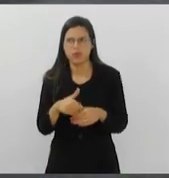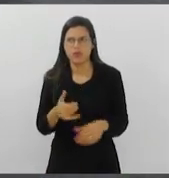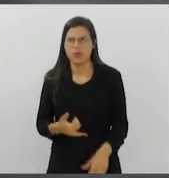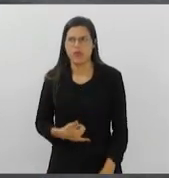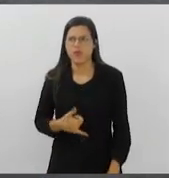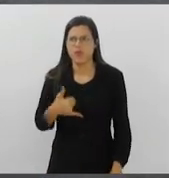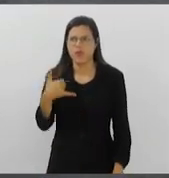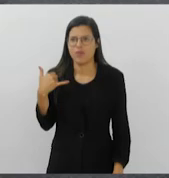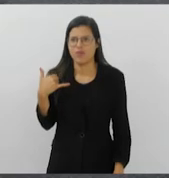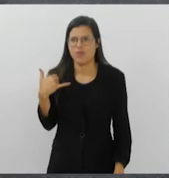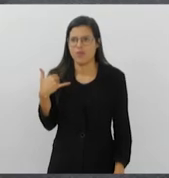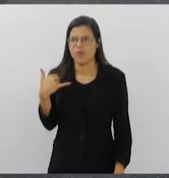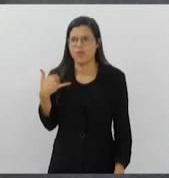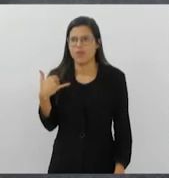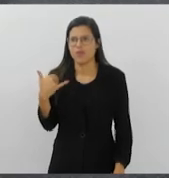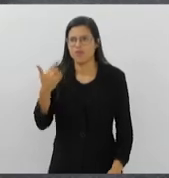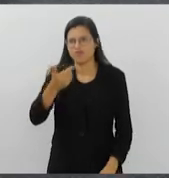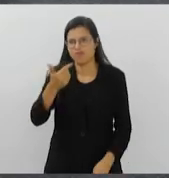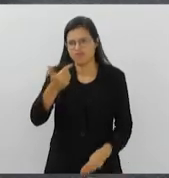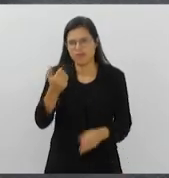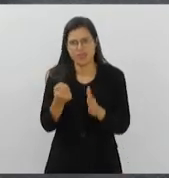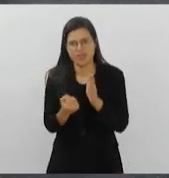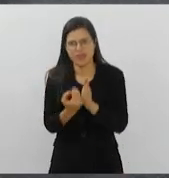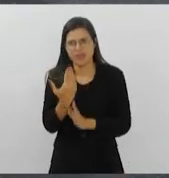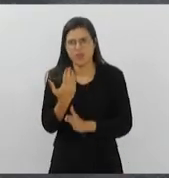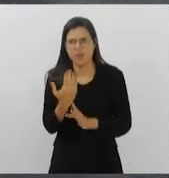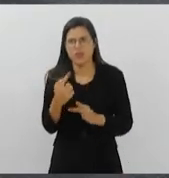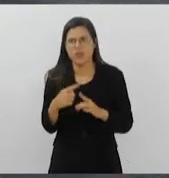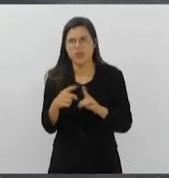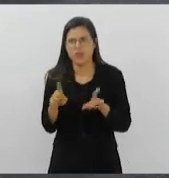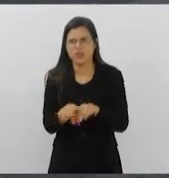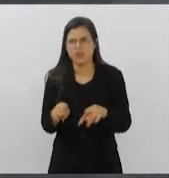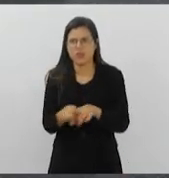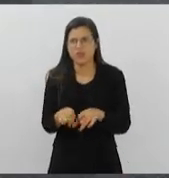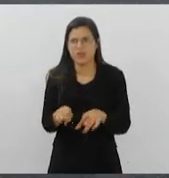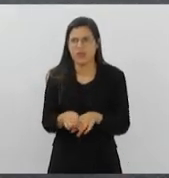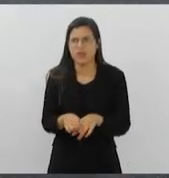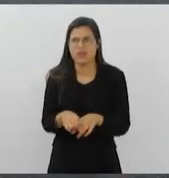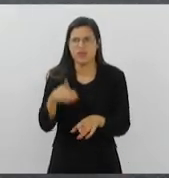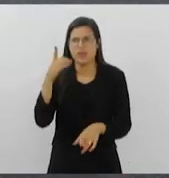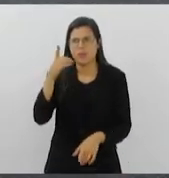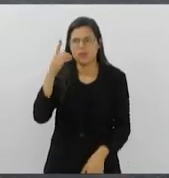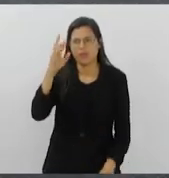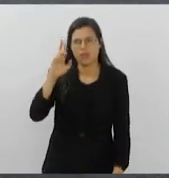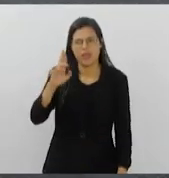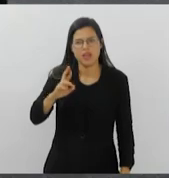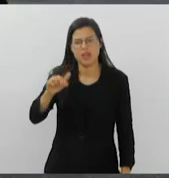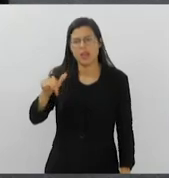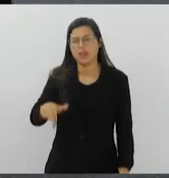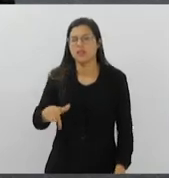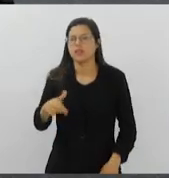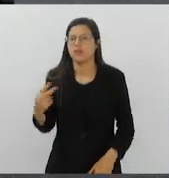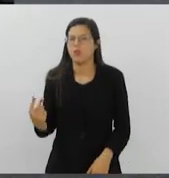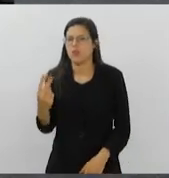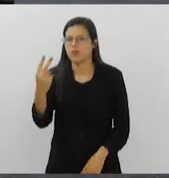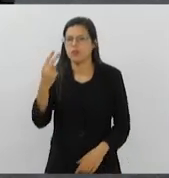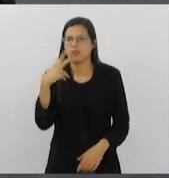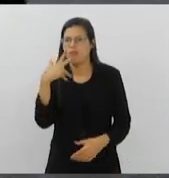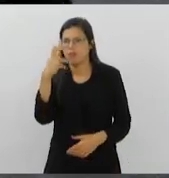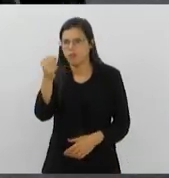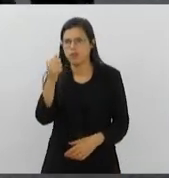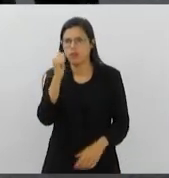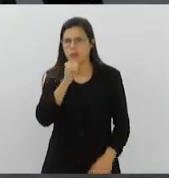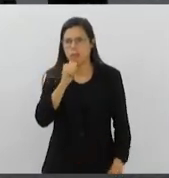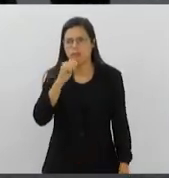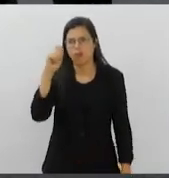de me colocar enquanto coautora, mas também a nobilíssima deputada Renata Souza, valorizando a força das mulheres negras, que somos